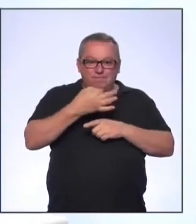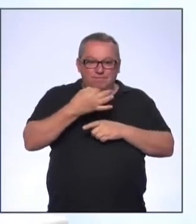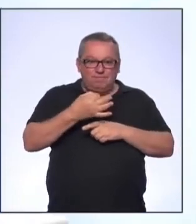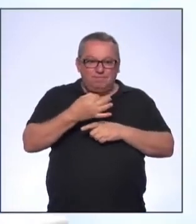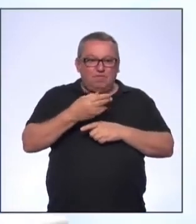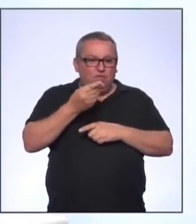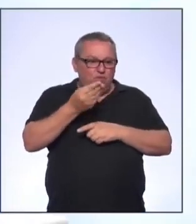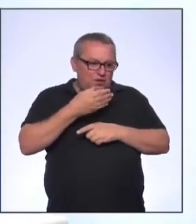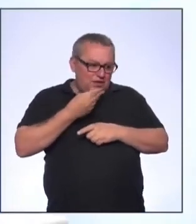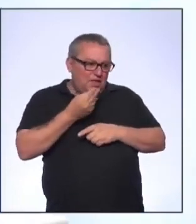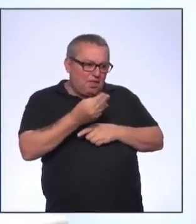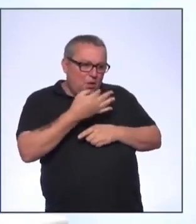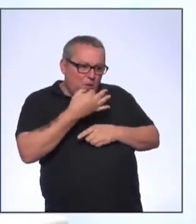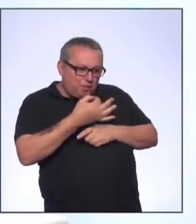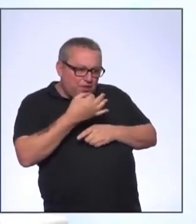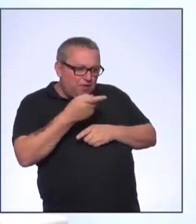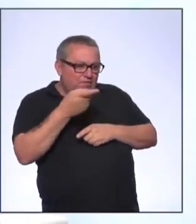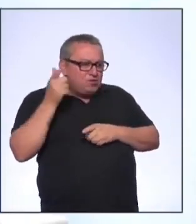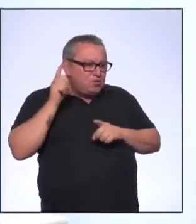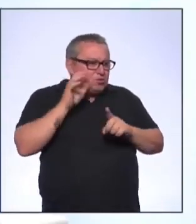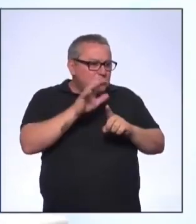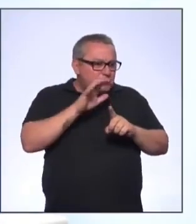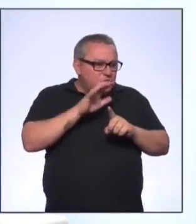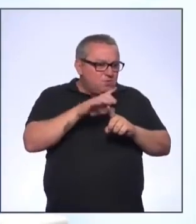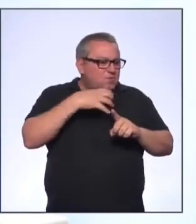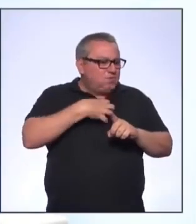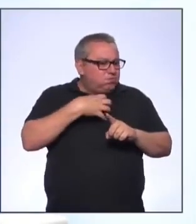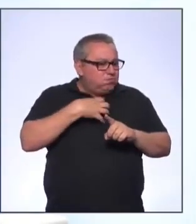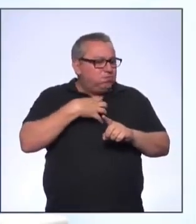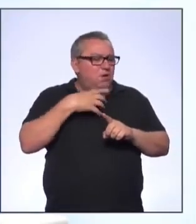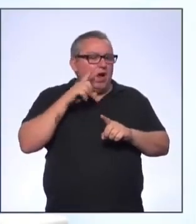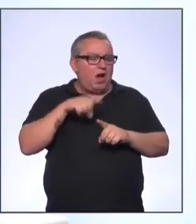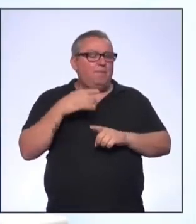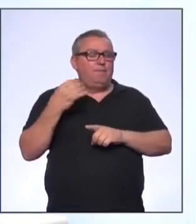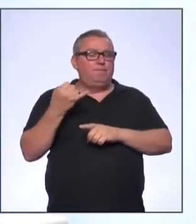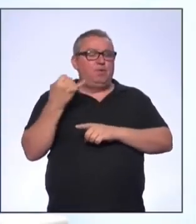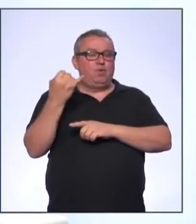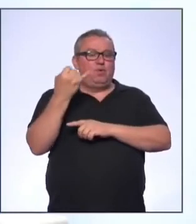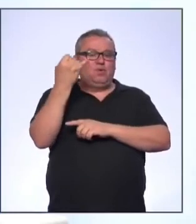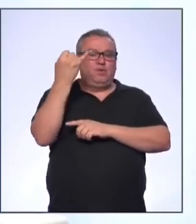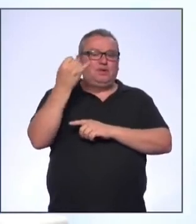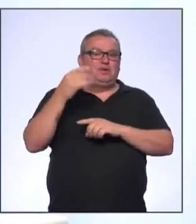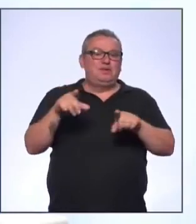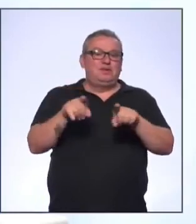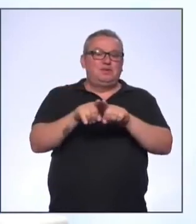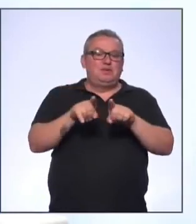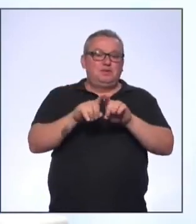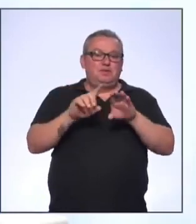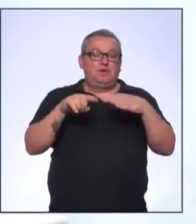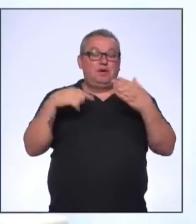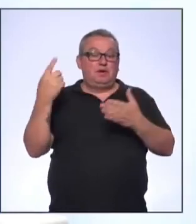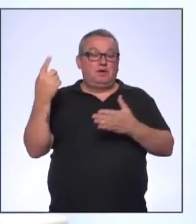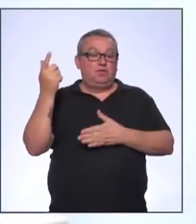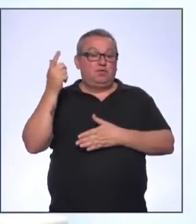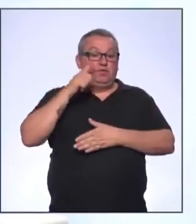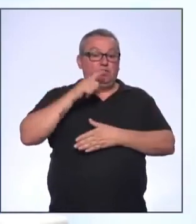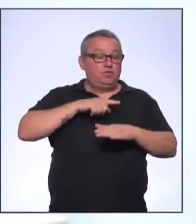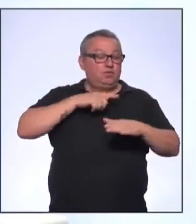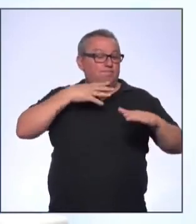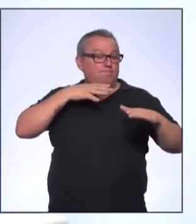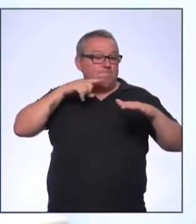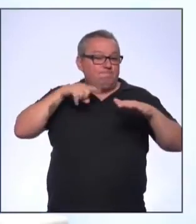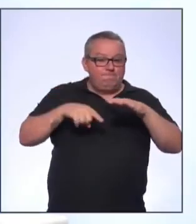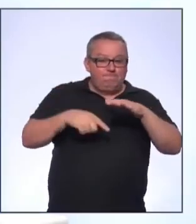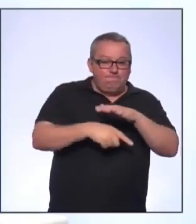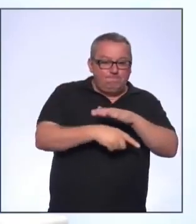Opinar, né? Convencer as pessoas, se posicionar no mundo, isto é muito importante. Então, para que a gente se aprofunde, se